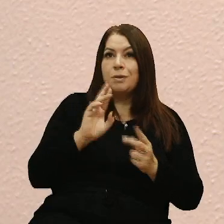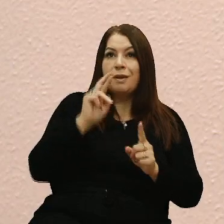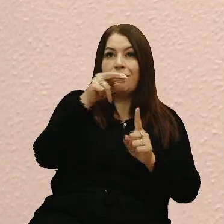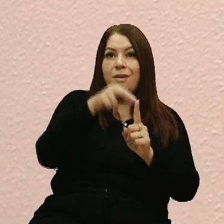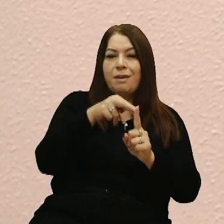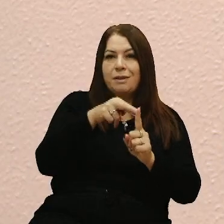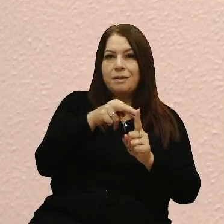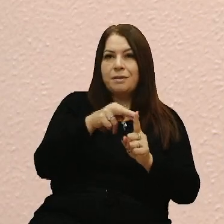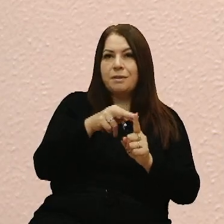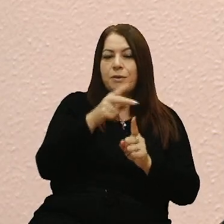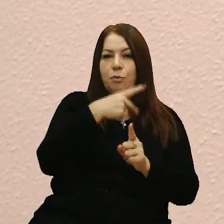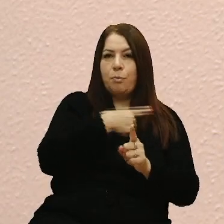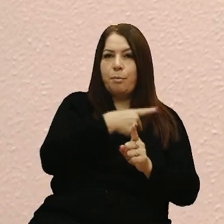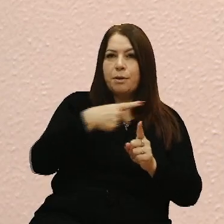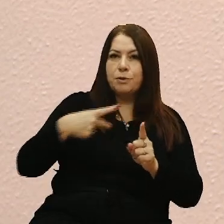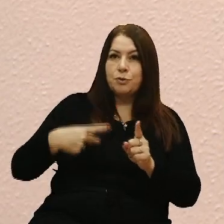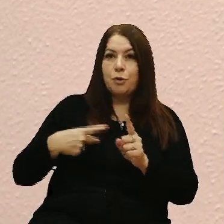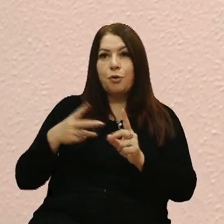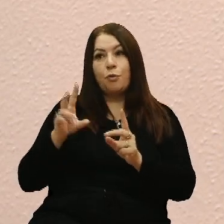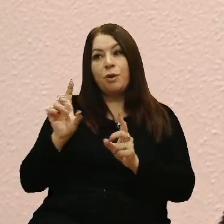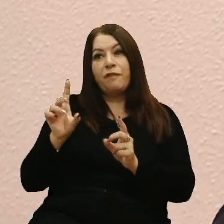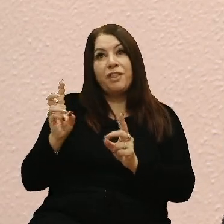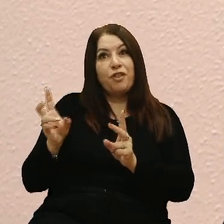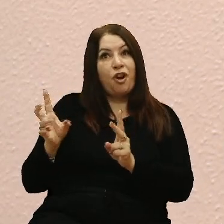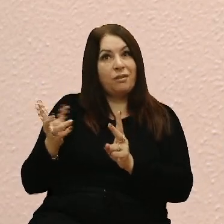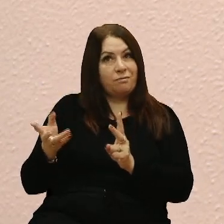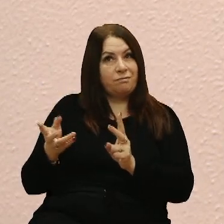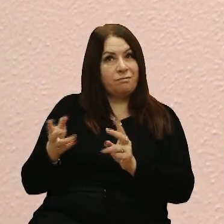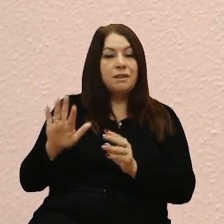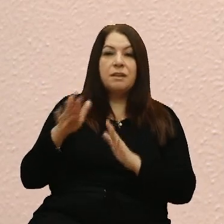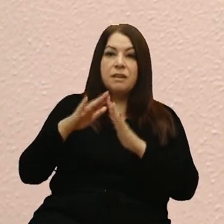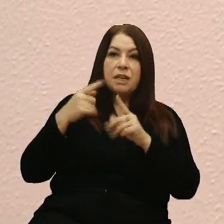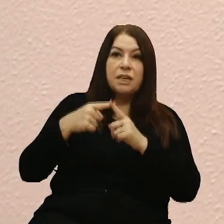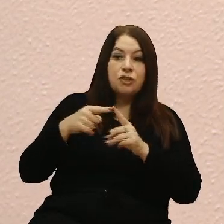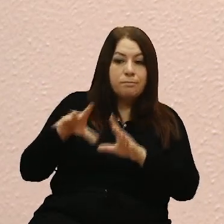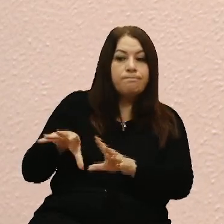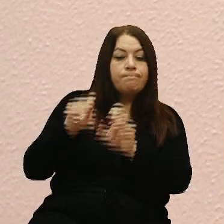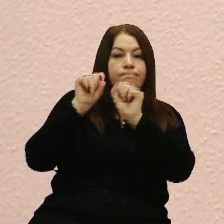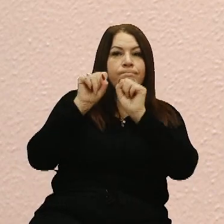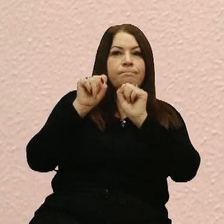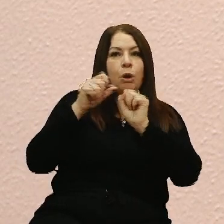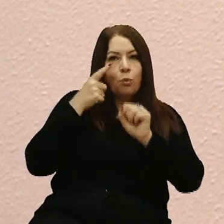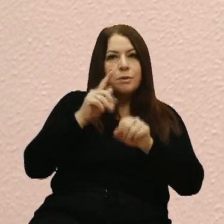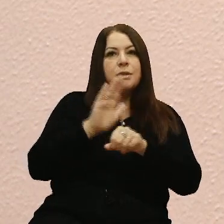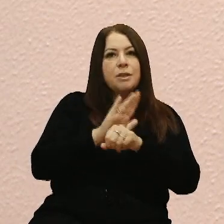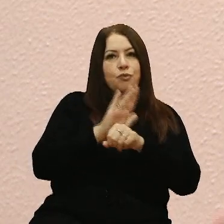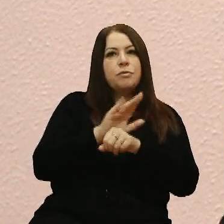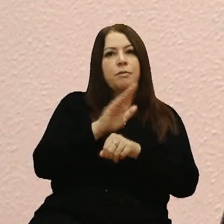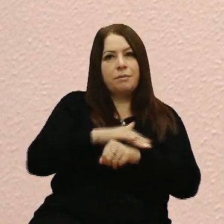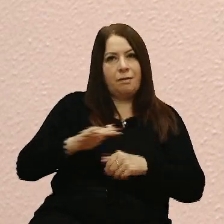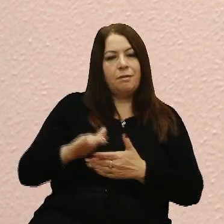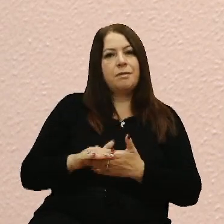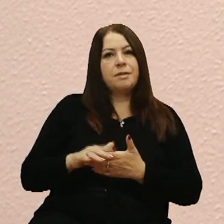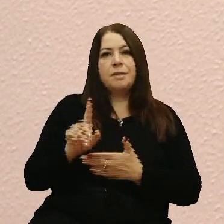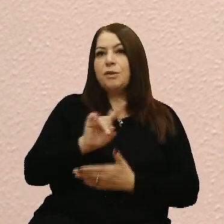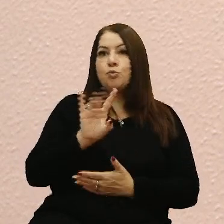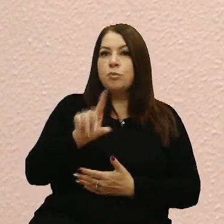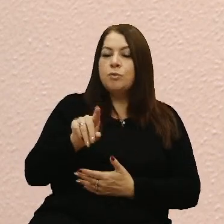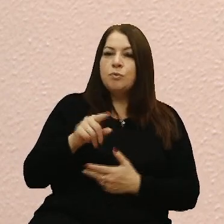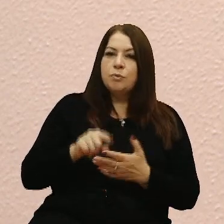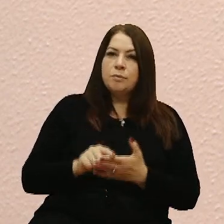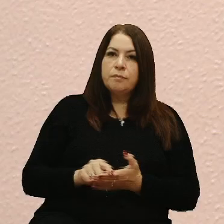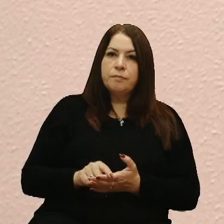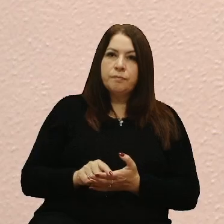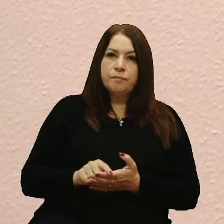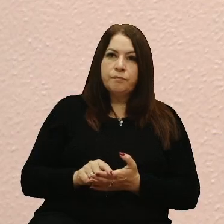muitas vezes, né, o pastor ali ou o traficante. E muitas vezes a igreja consegue chegar e suprir essa demanda e ajudar as crianças. E não só isso, mas